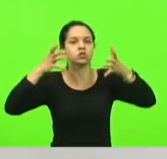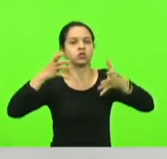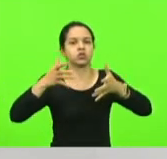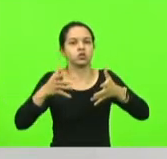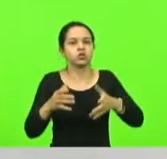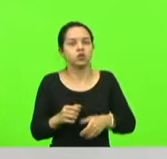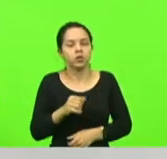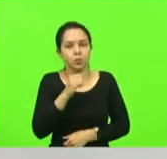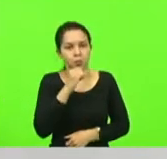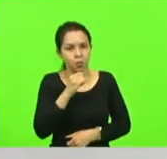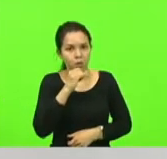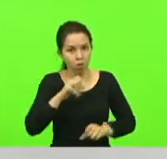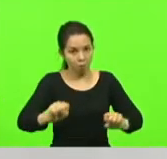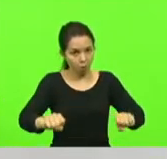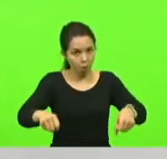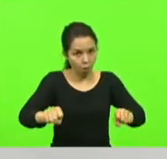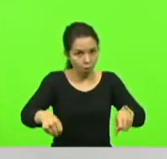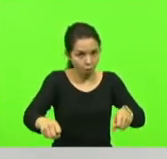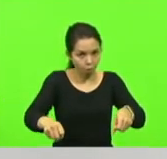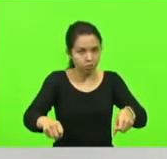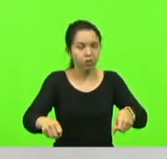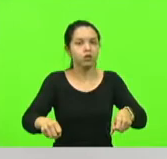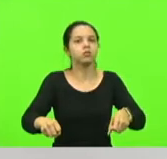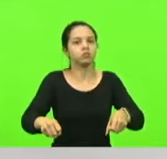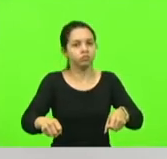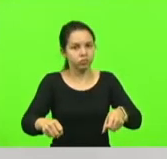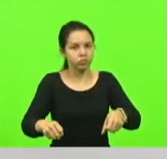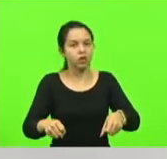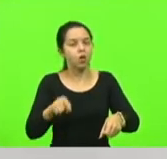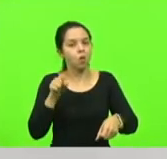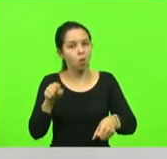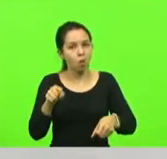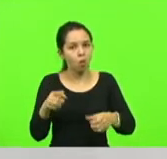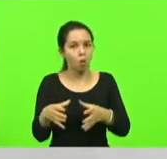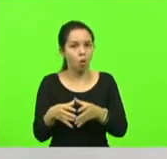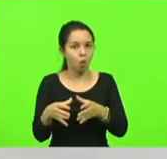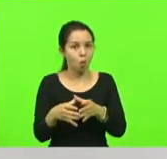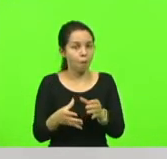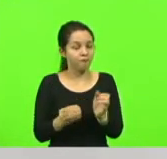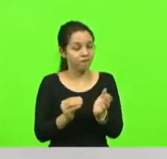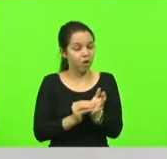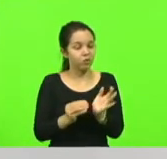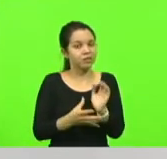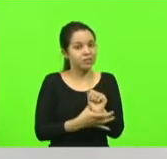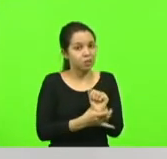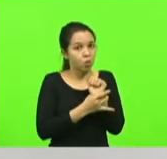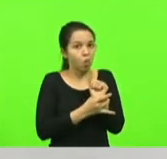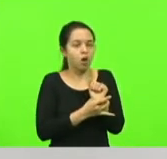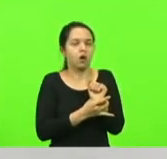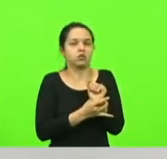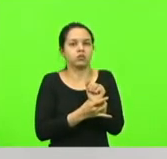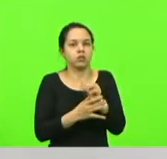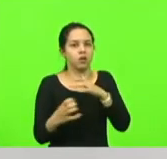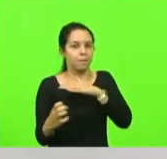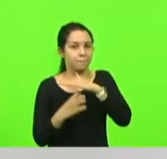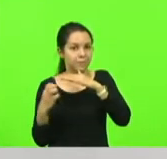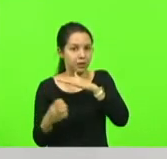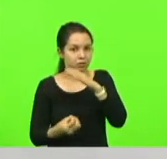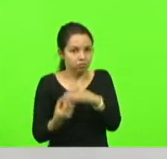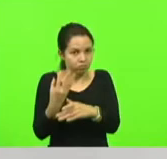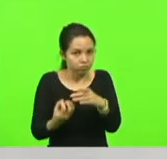motocicletas, o órgão gerou uma série de inseguranças para as empresas fabricantes e importadoras de